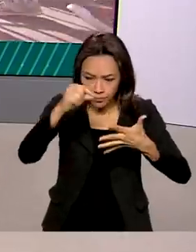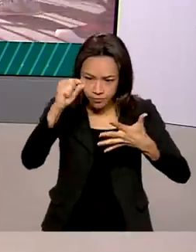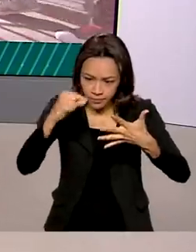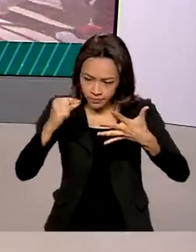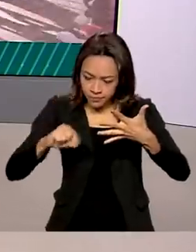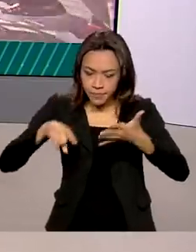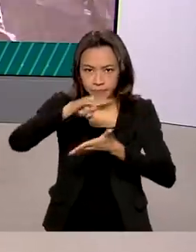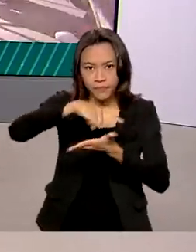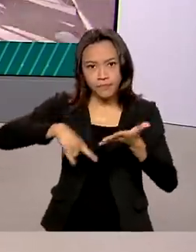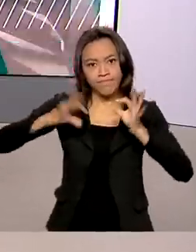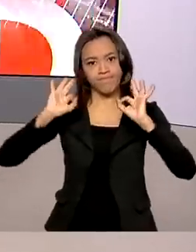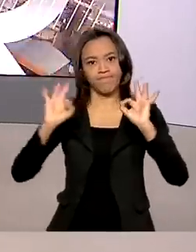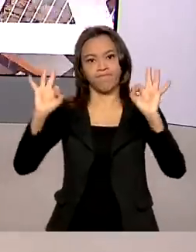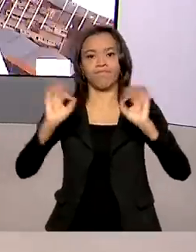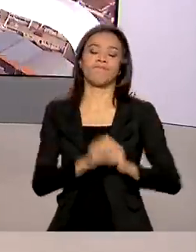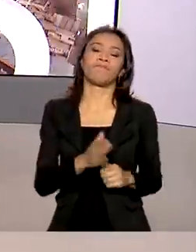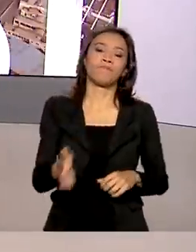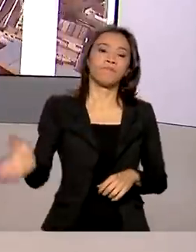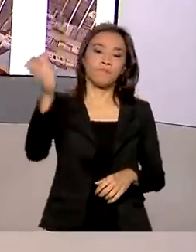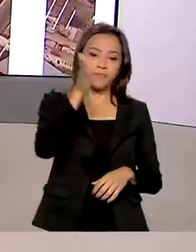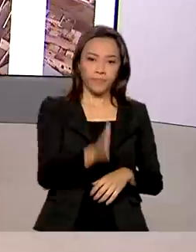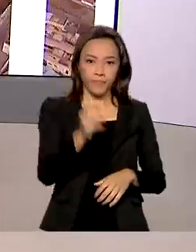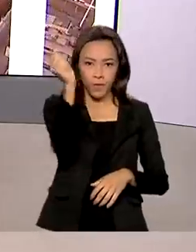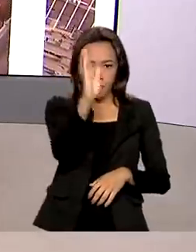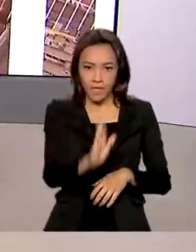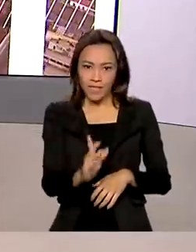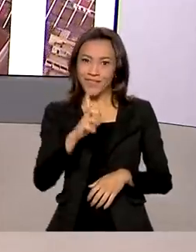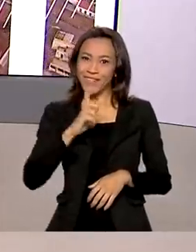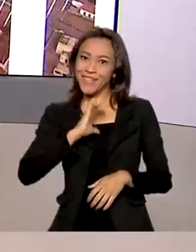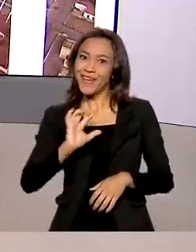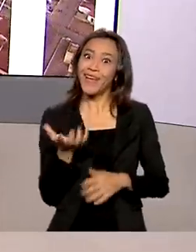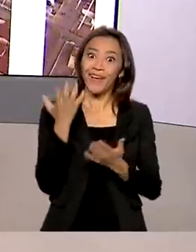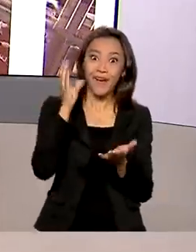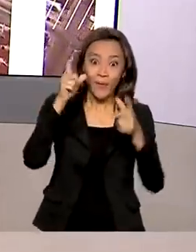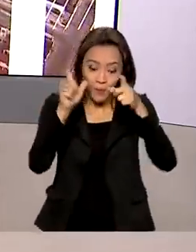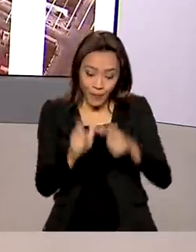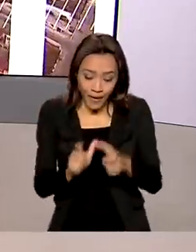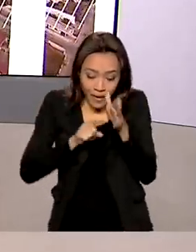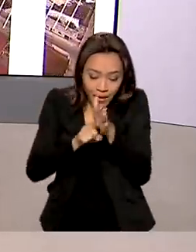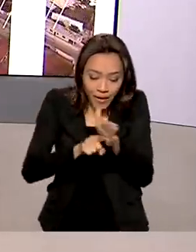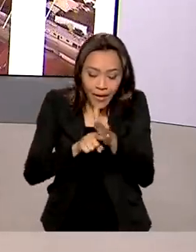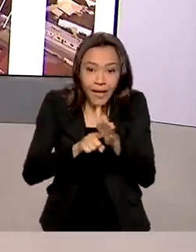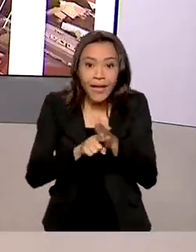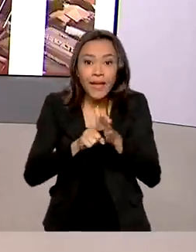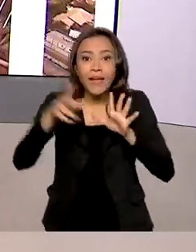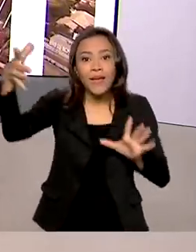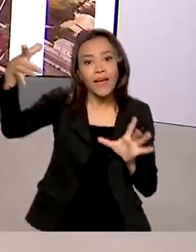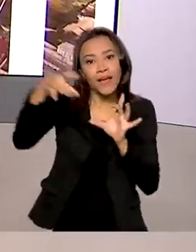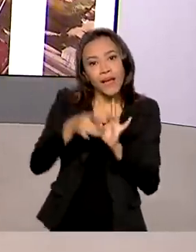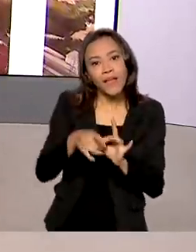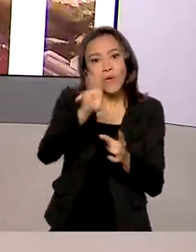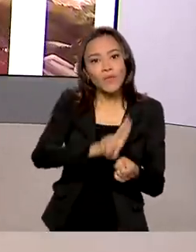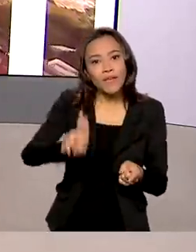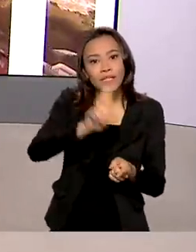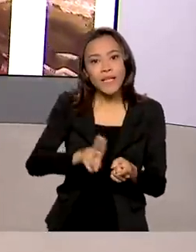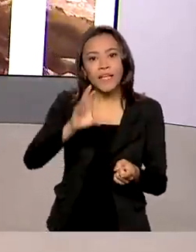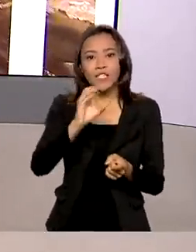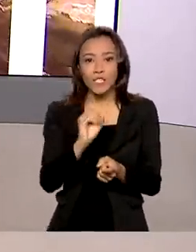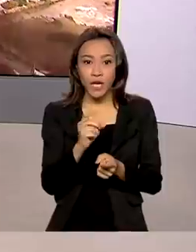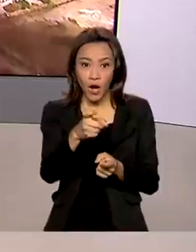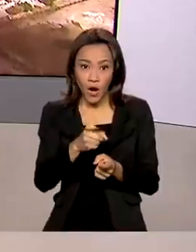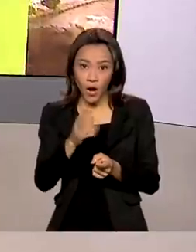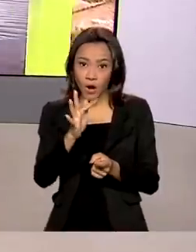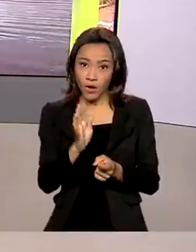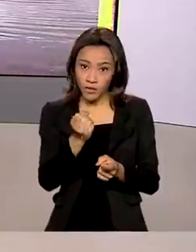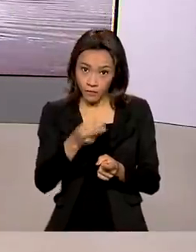O Brasil terá a primeira unidade da Universidade de Oxford nas Américas, com previsão de ser construída no Rio de Janeiro.